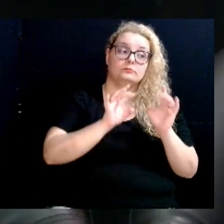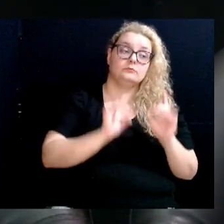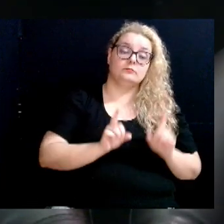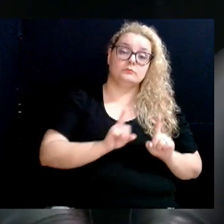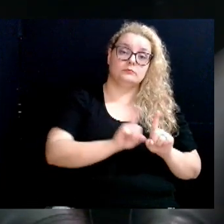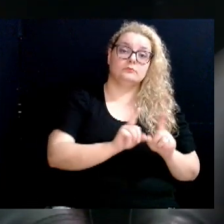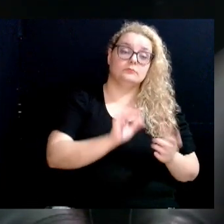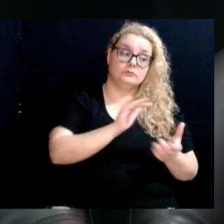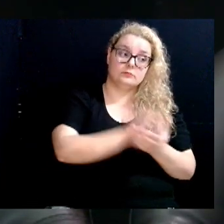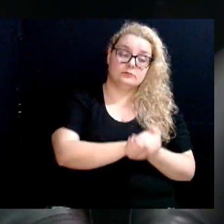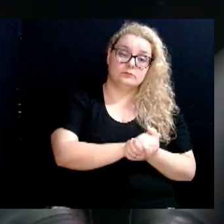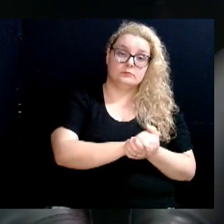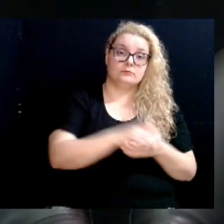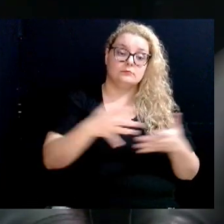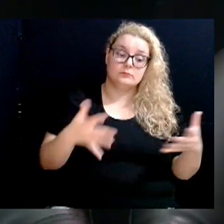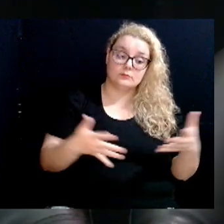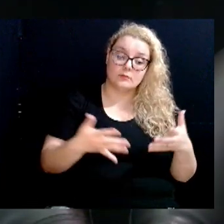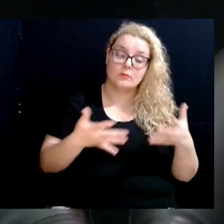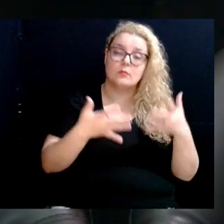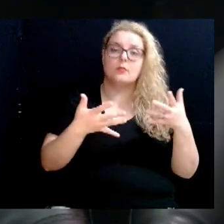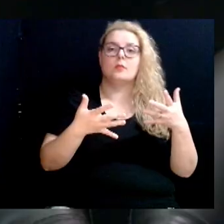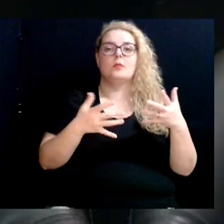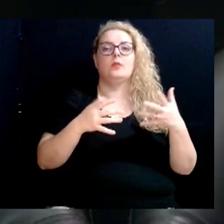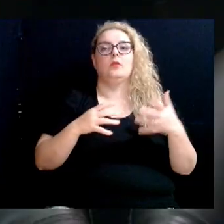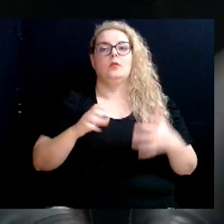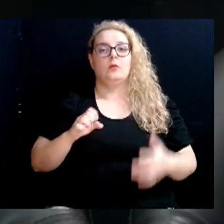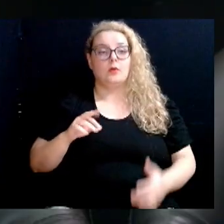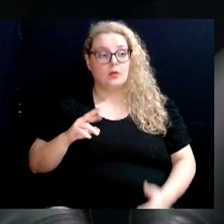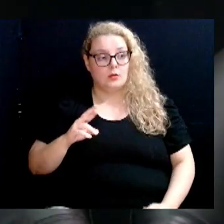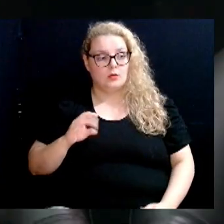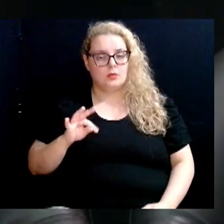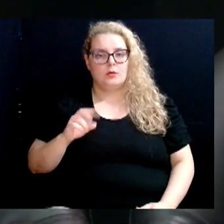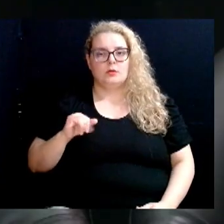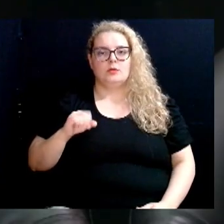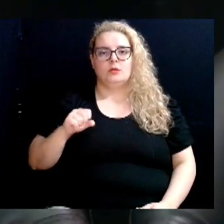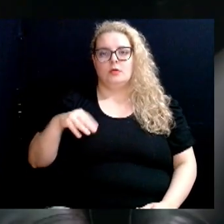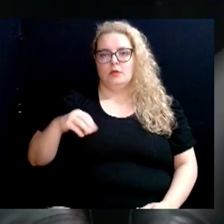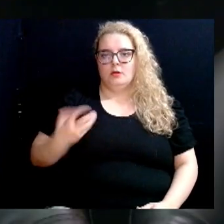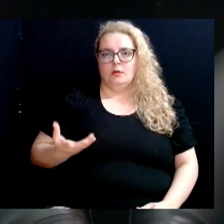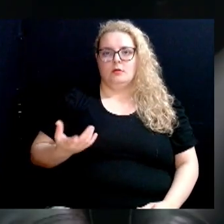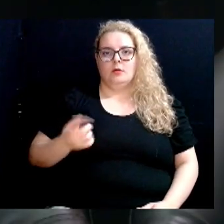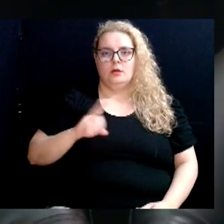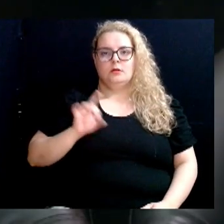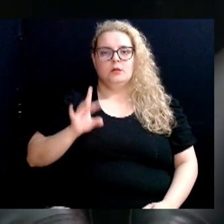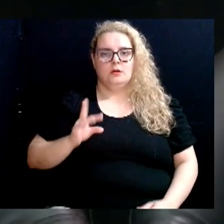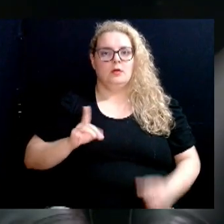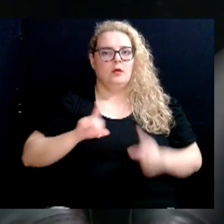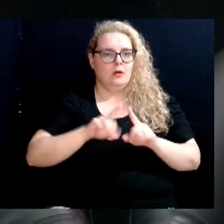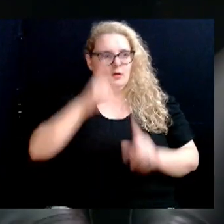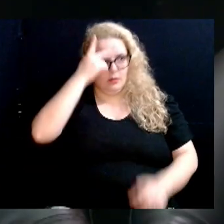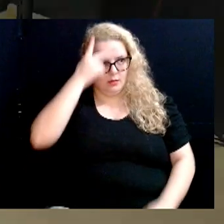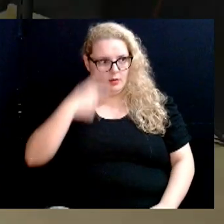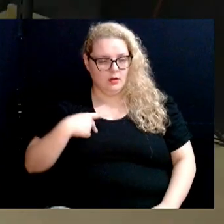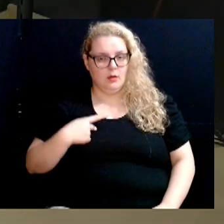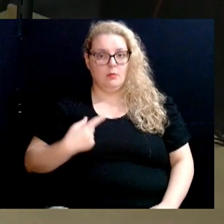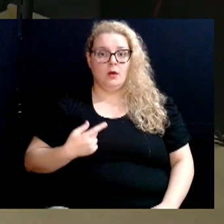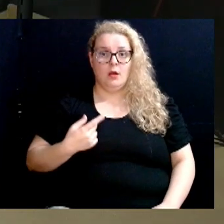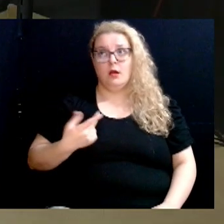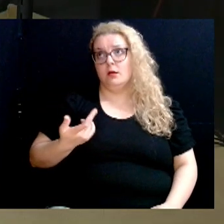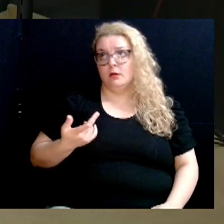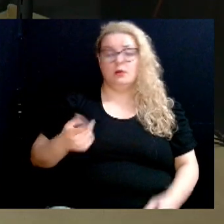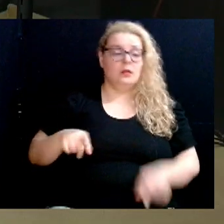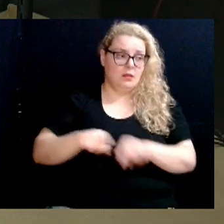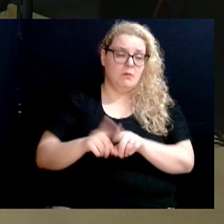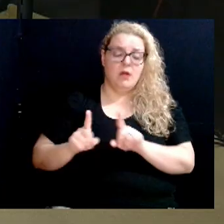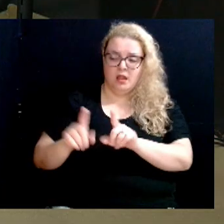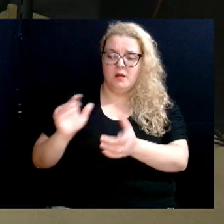nutrir esse erotismo durante o dia, não só com o parceiro, mas com você mesma. Tem uns casais que, inclusive, às vezes a gente vê na internet,